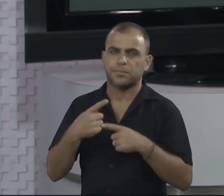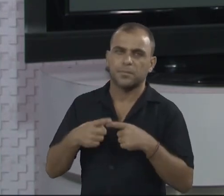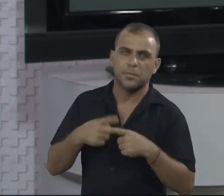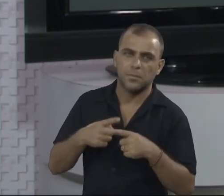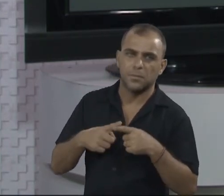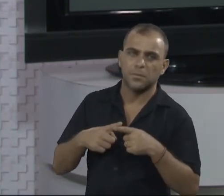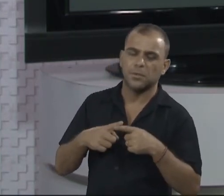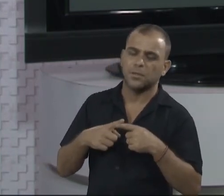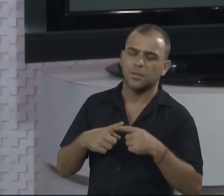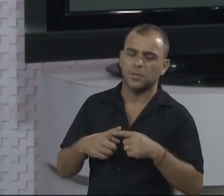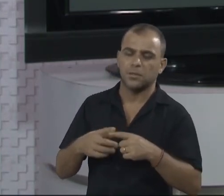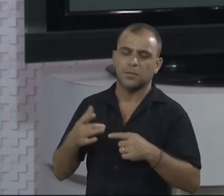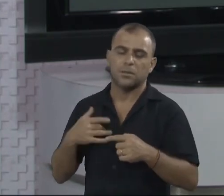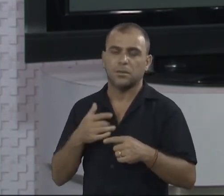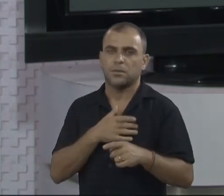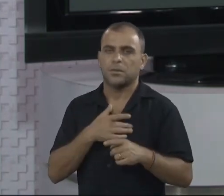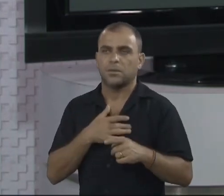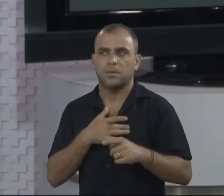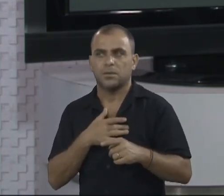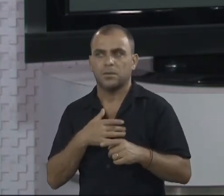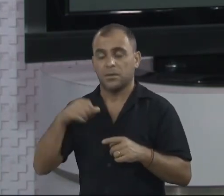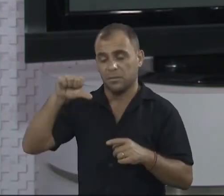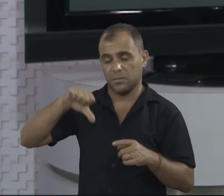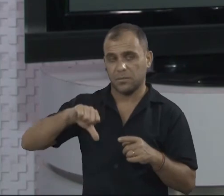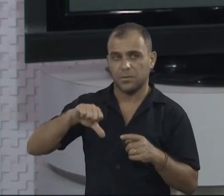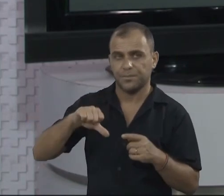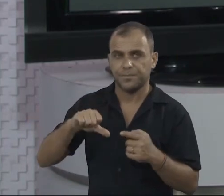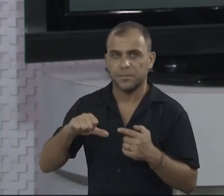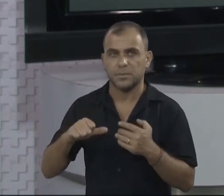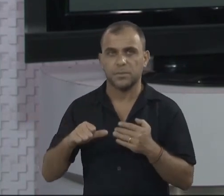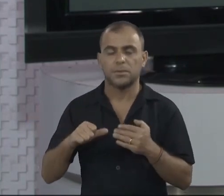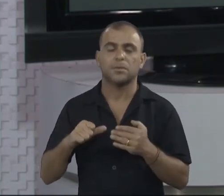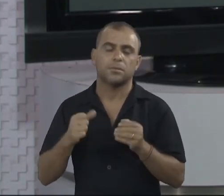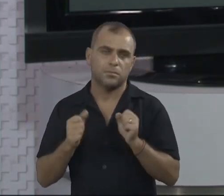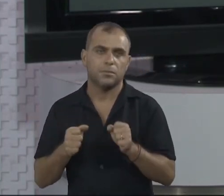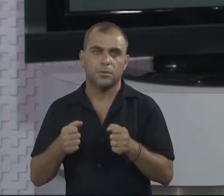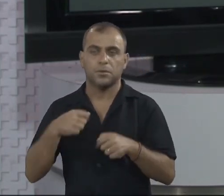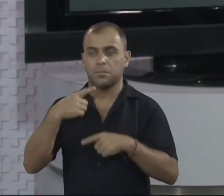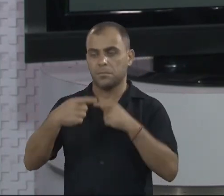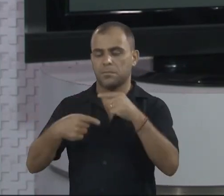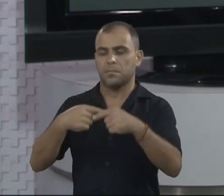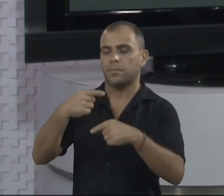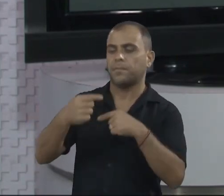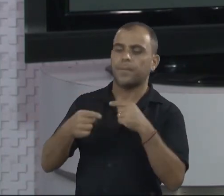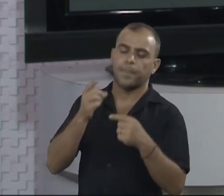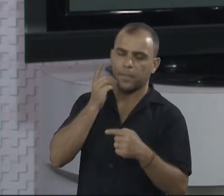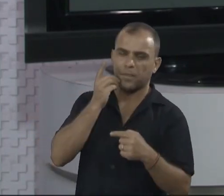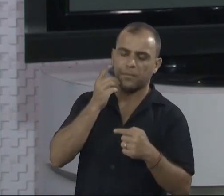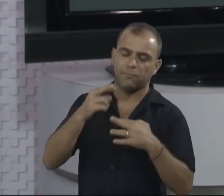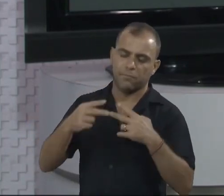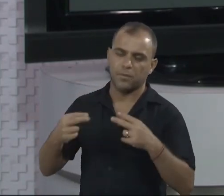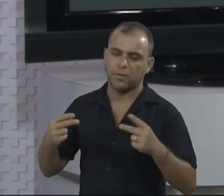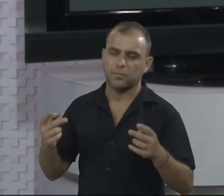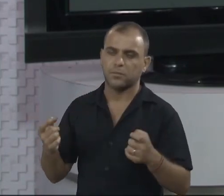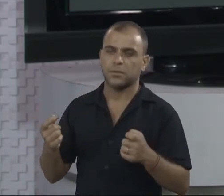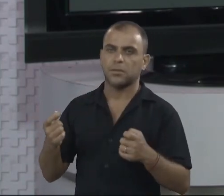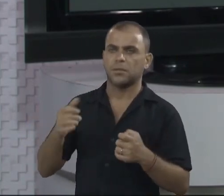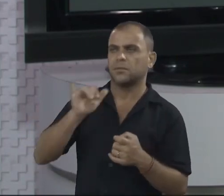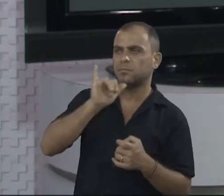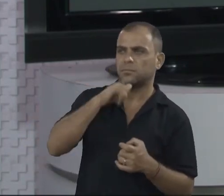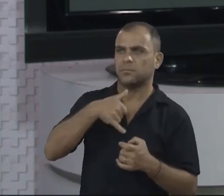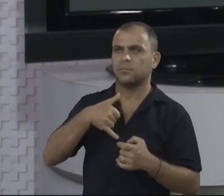e pode ser uma coisa posterior também. Você pode continuar tendo esse efeito depois. E é muito perigoso, né? Você sentir uma